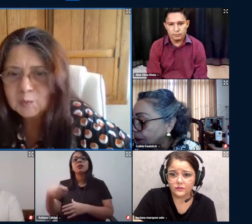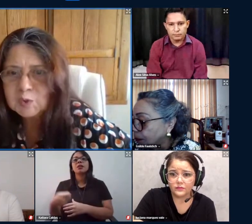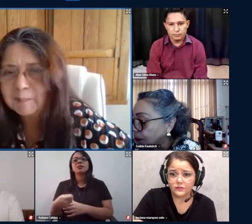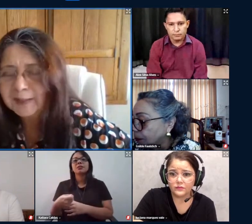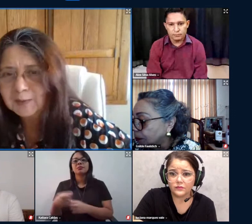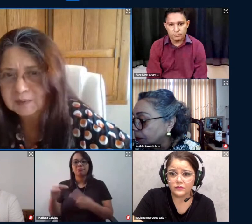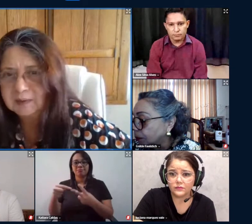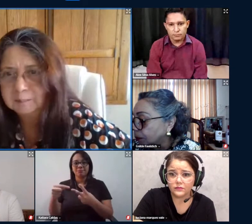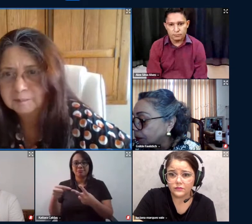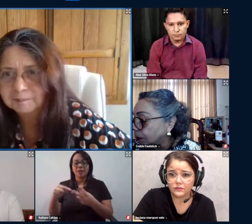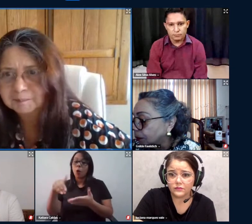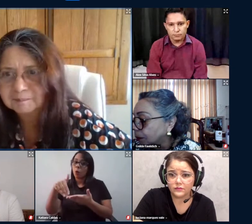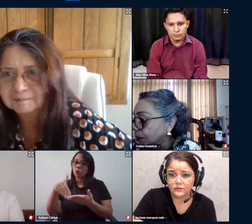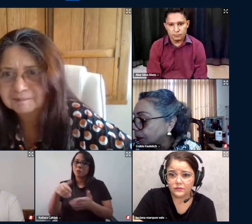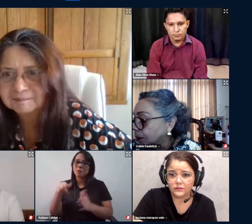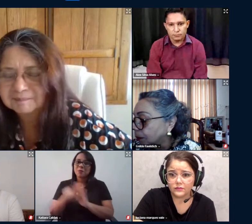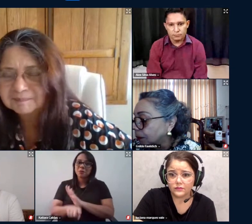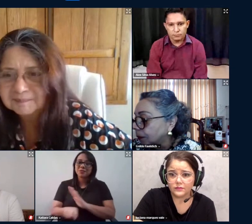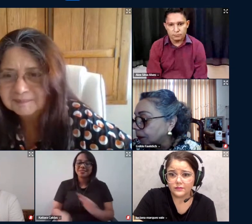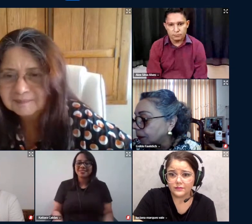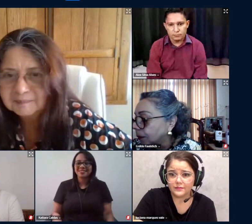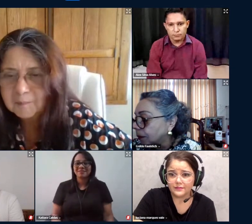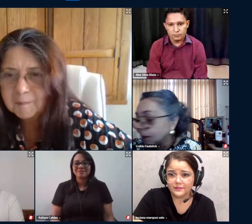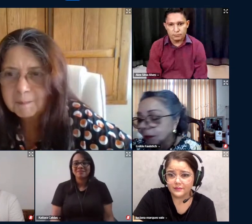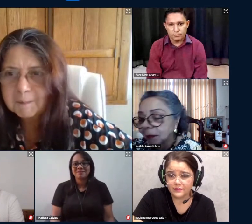Essa é a última pergunta.